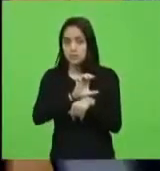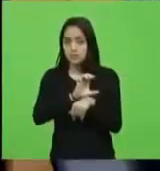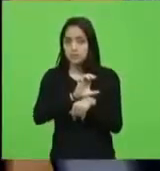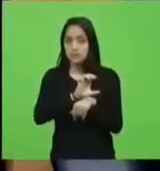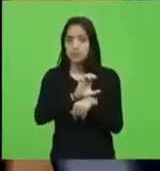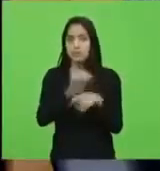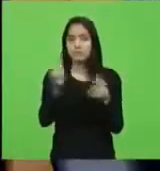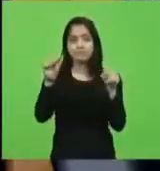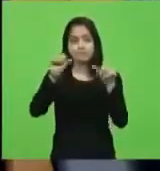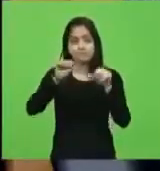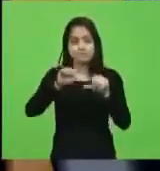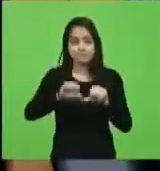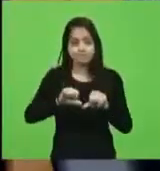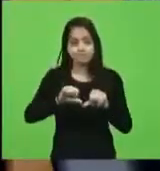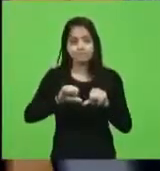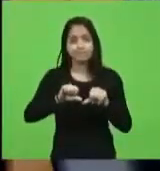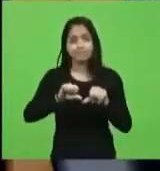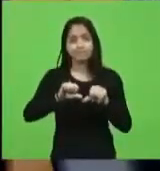péssimo com que essa classe